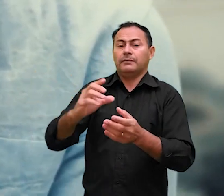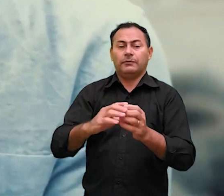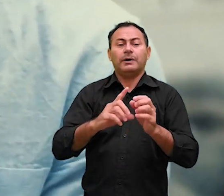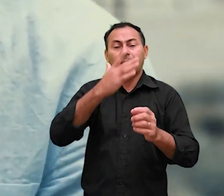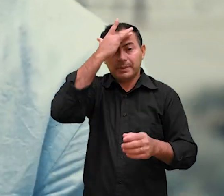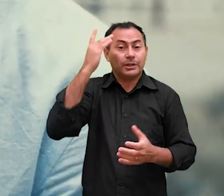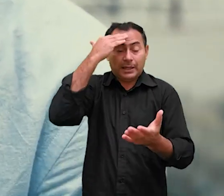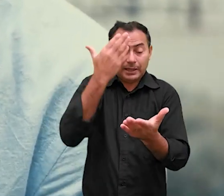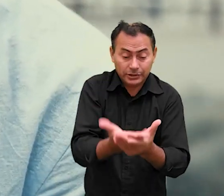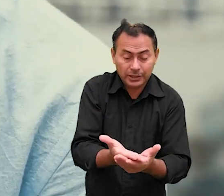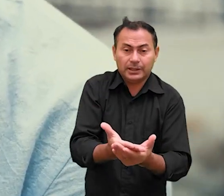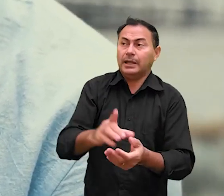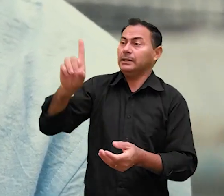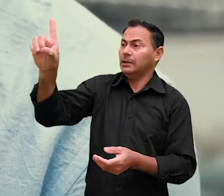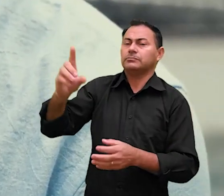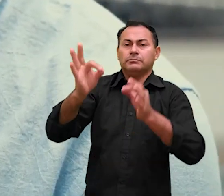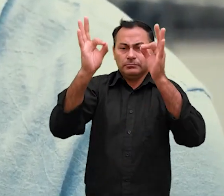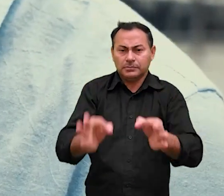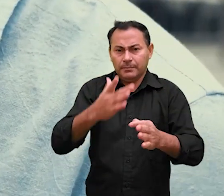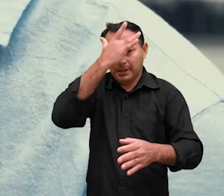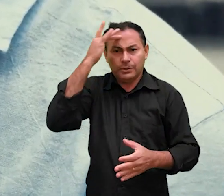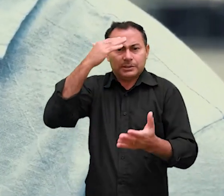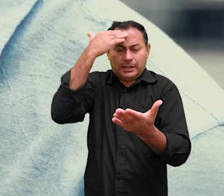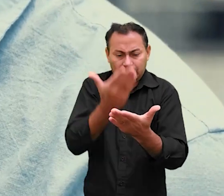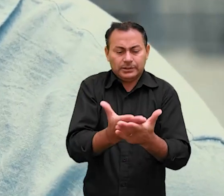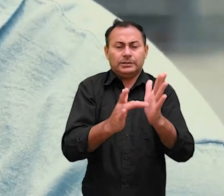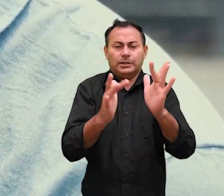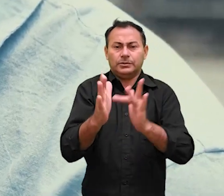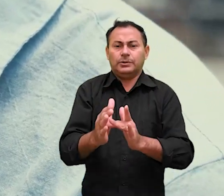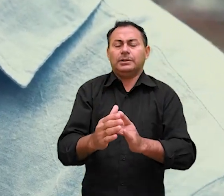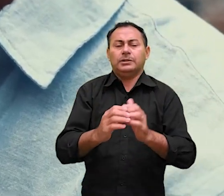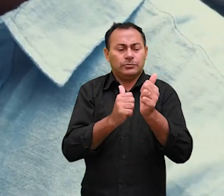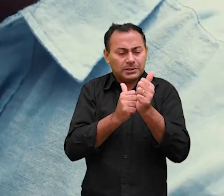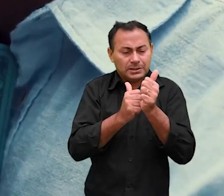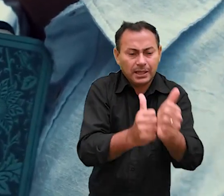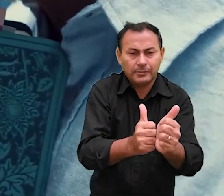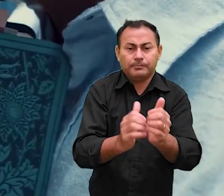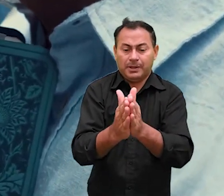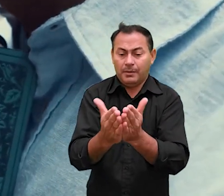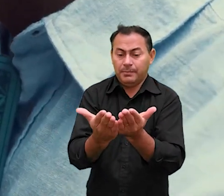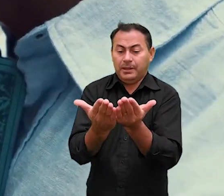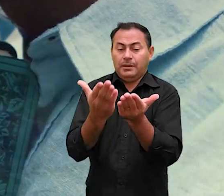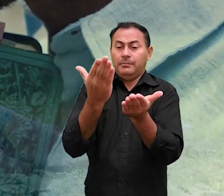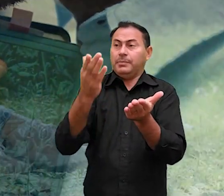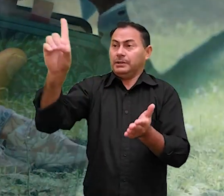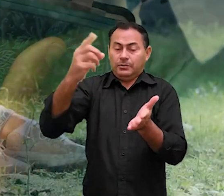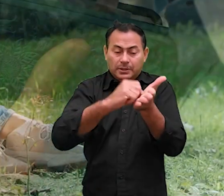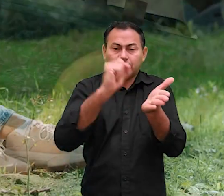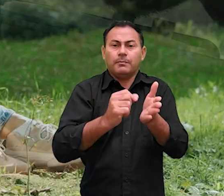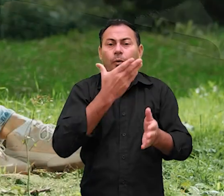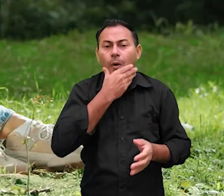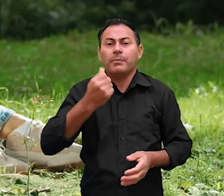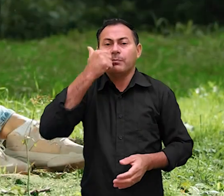crente, aquele que crê. Exato, aquele que crê em Jesus Cristo e o segue. A Bíblia foi escrita para um homem e